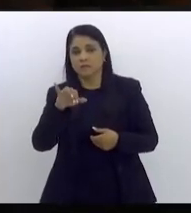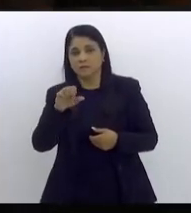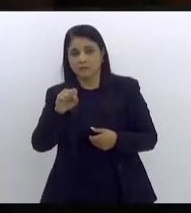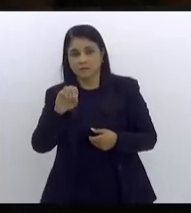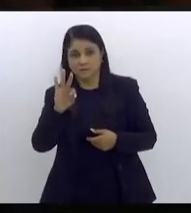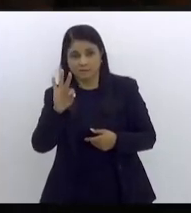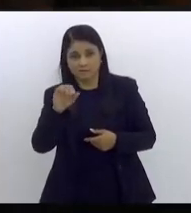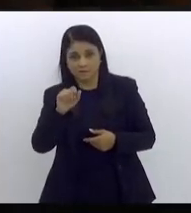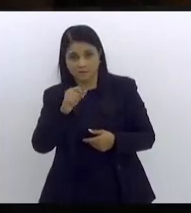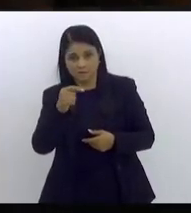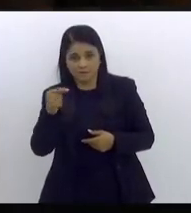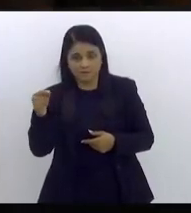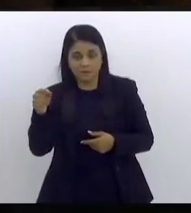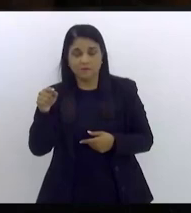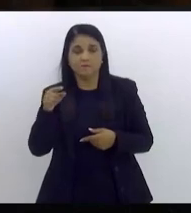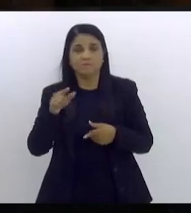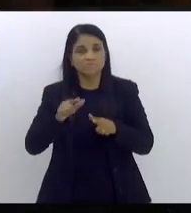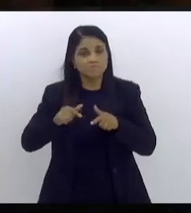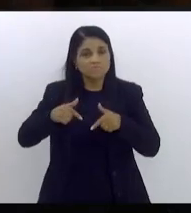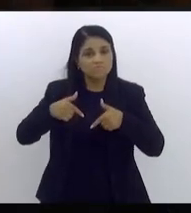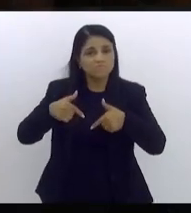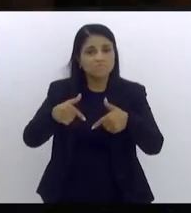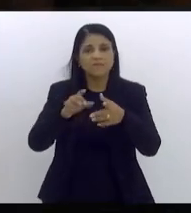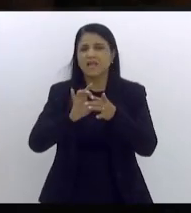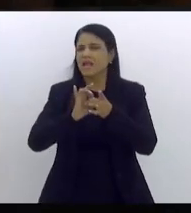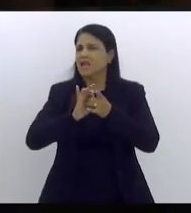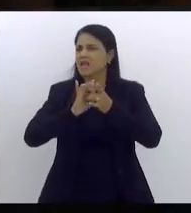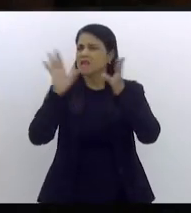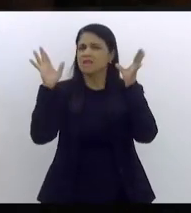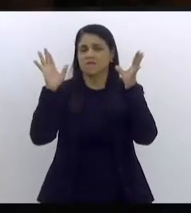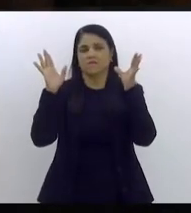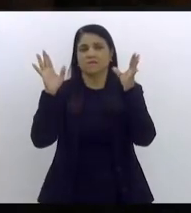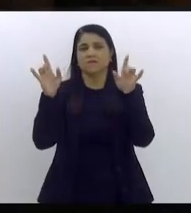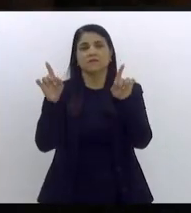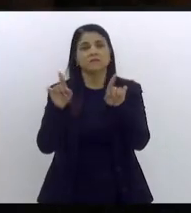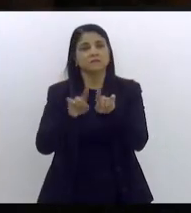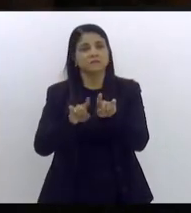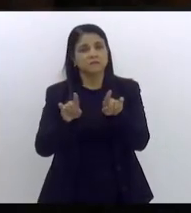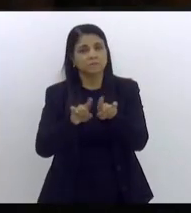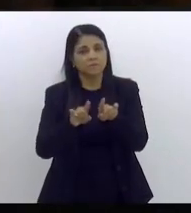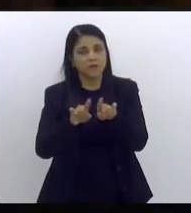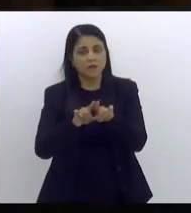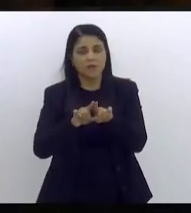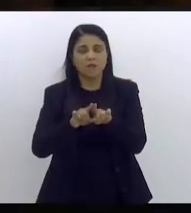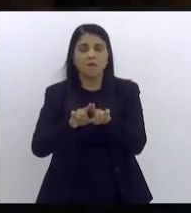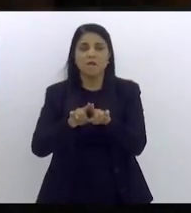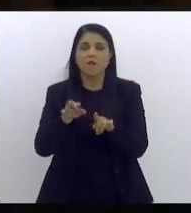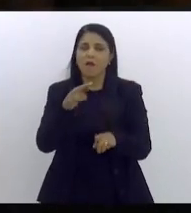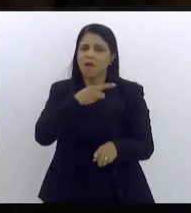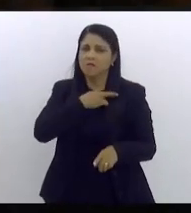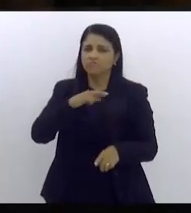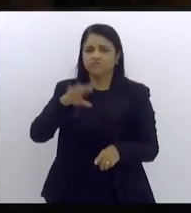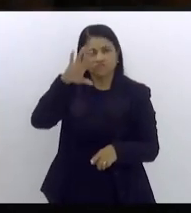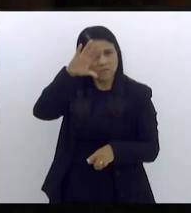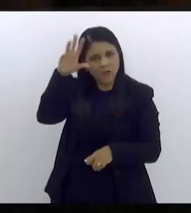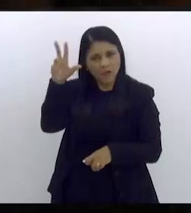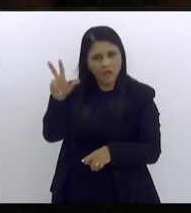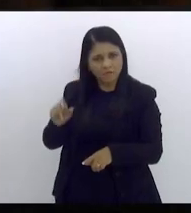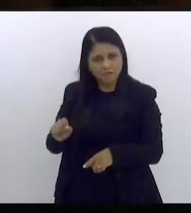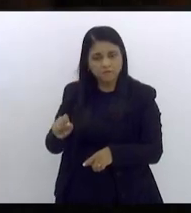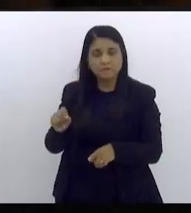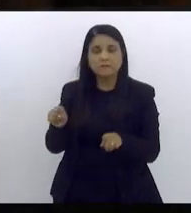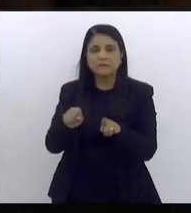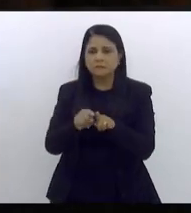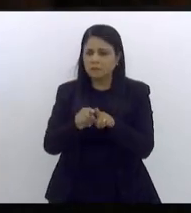têm que ser exercidas livremente, também as religiões de matriz africana devem